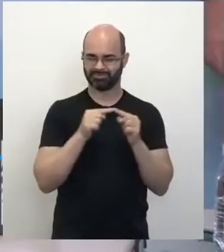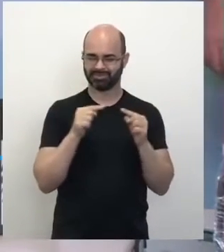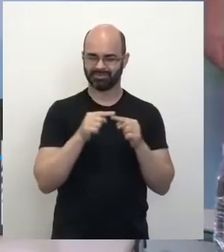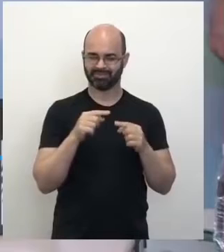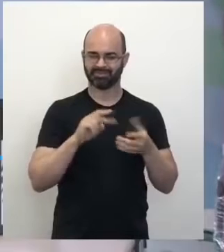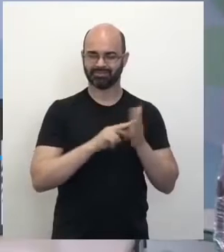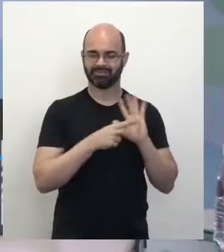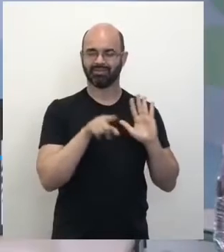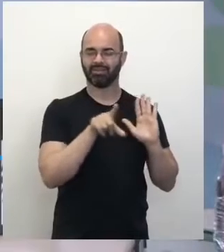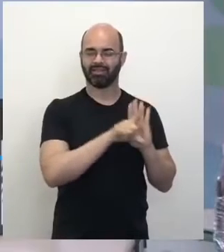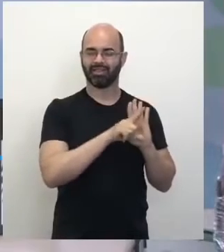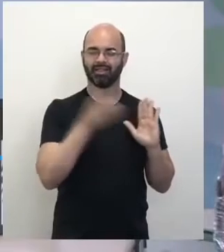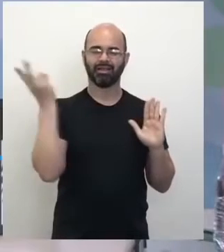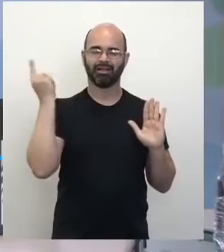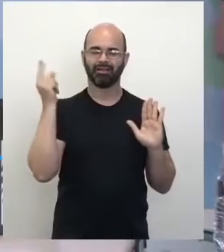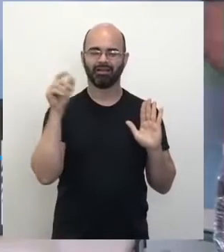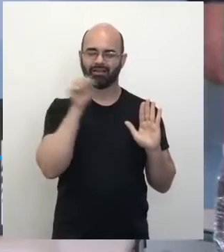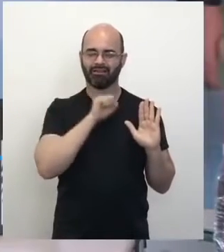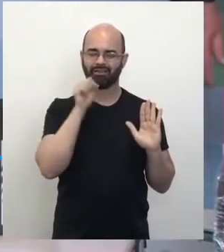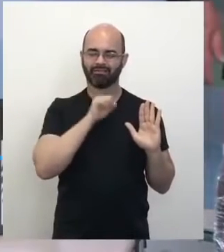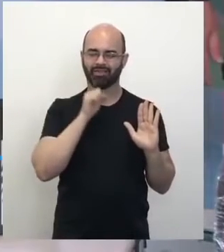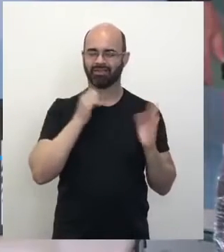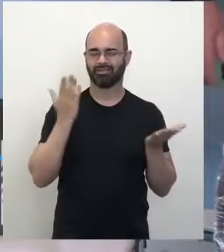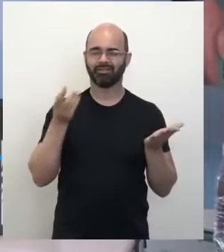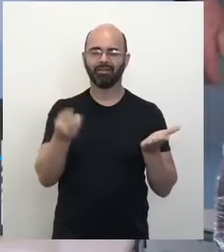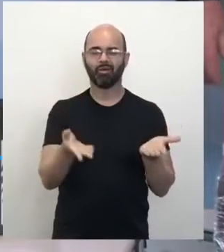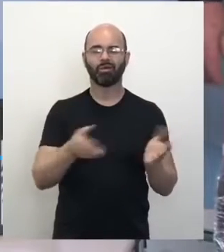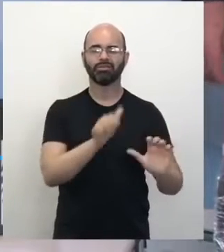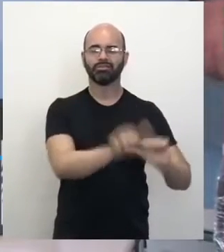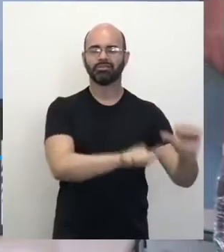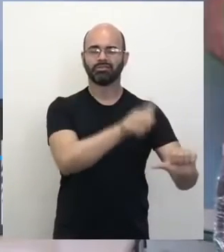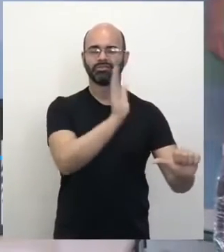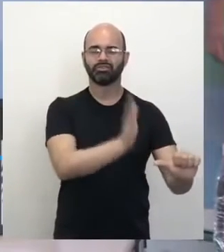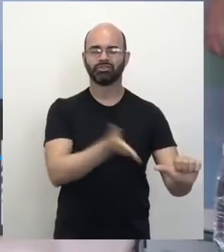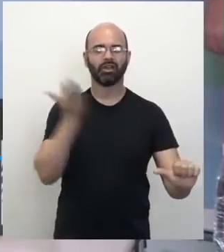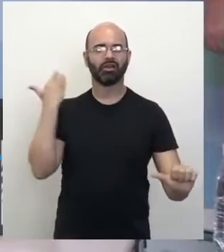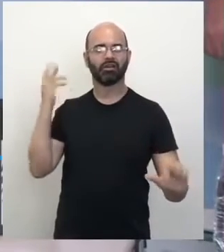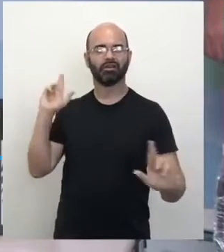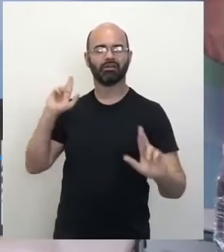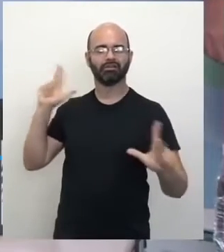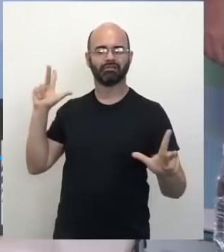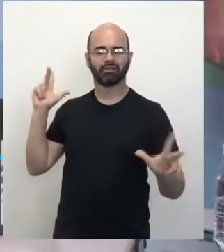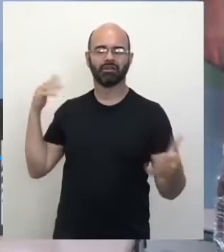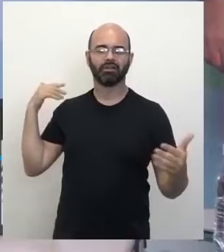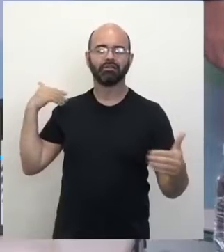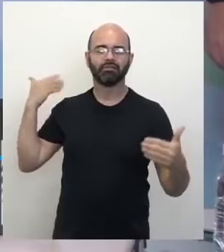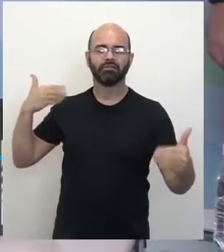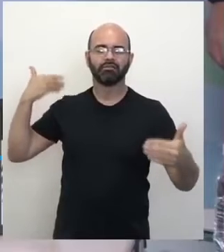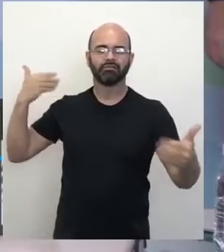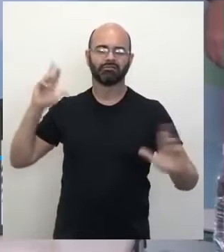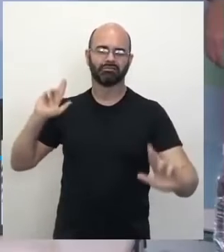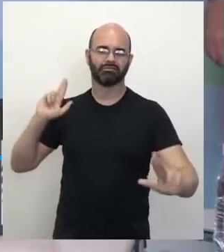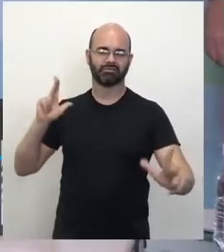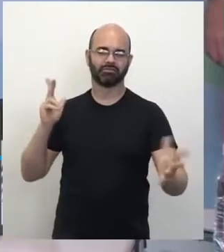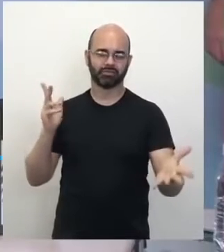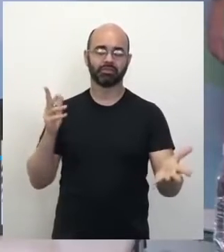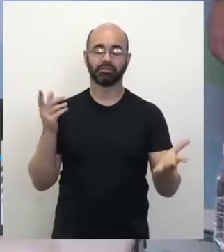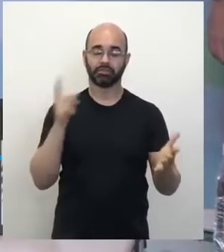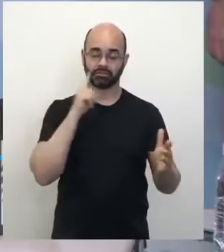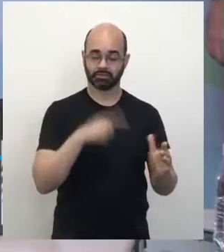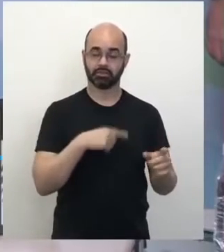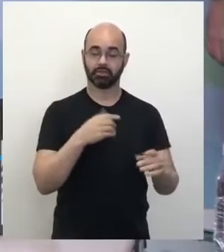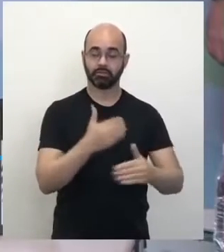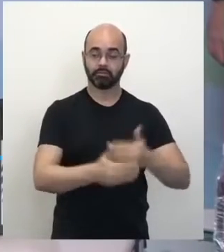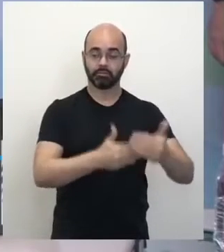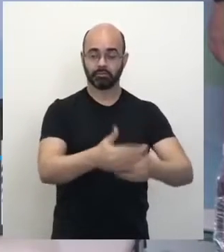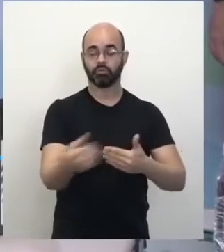criada dentro de um contexto histórico para atingir determinada demanda, e conforme o tempo vai passando, as demandas também